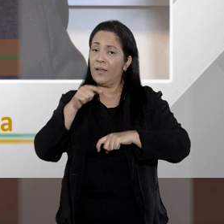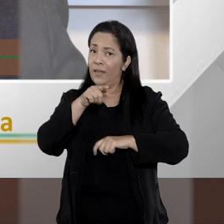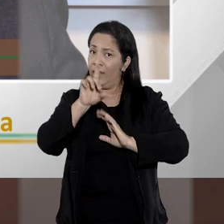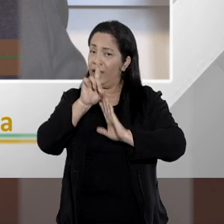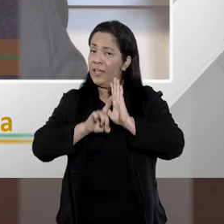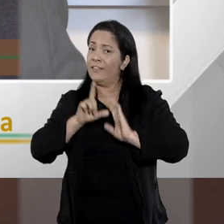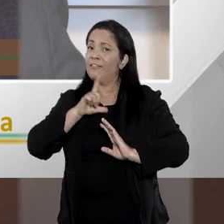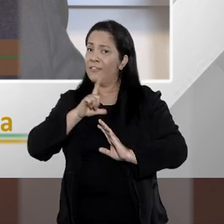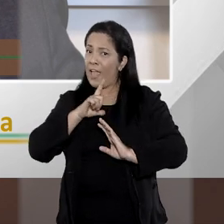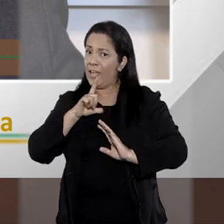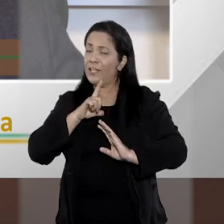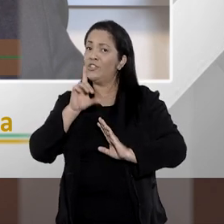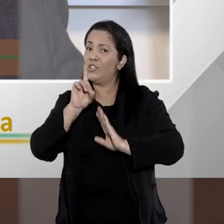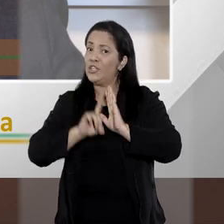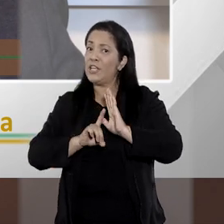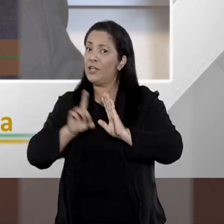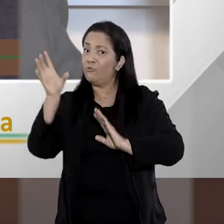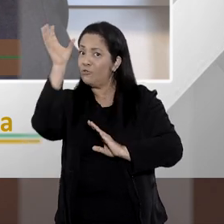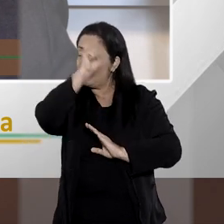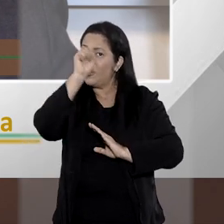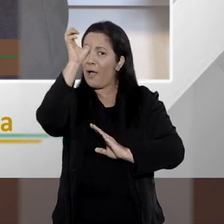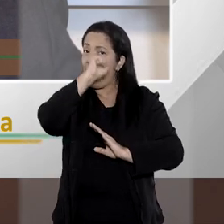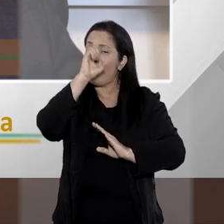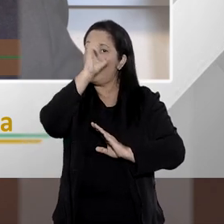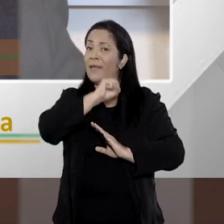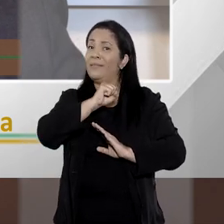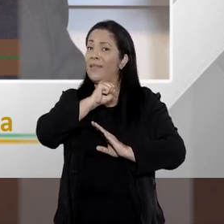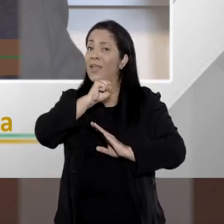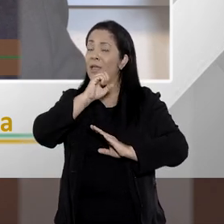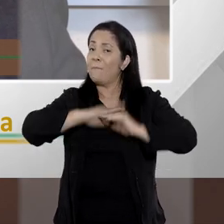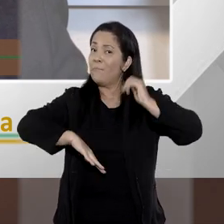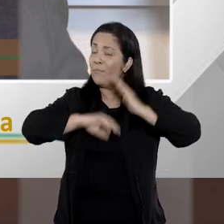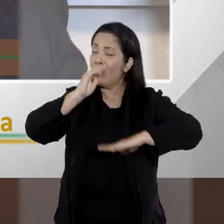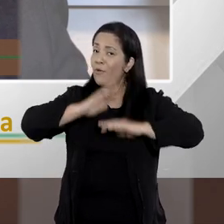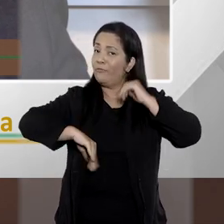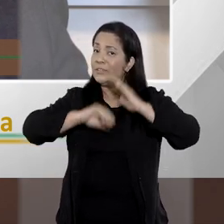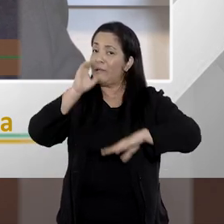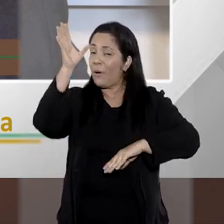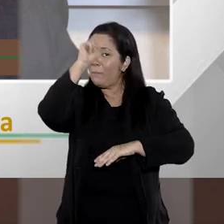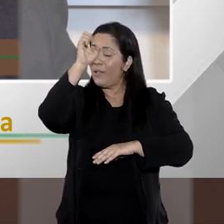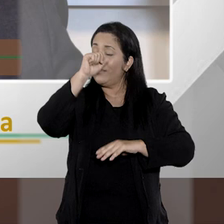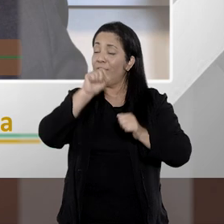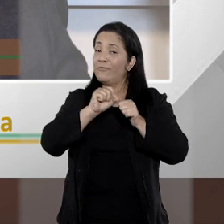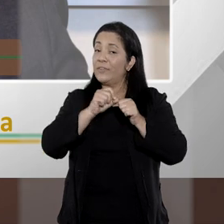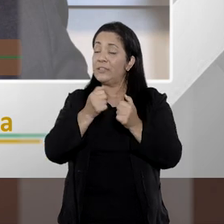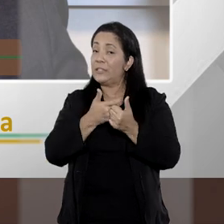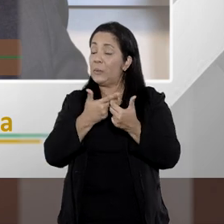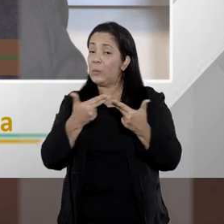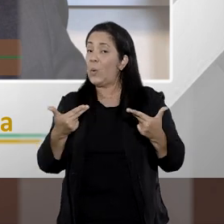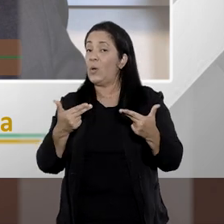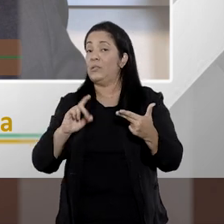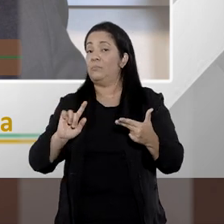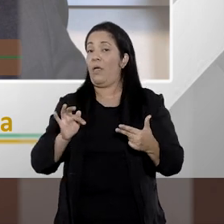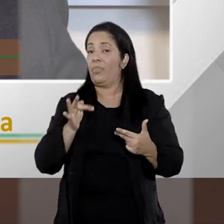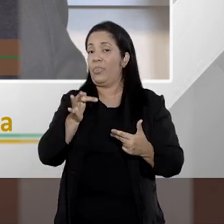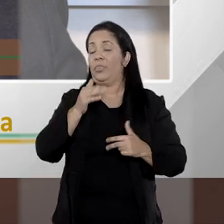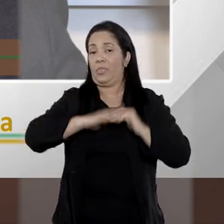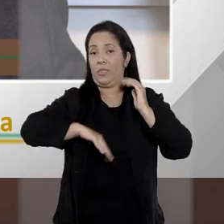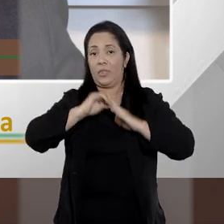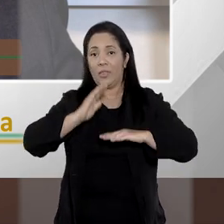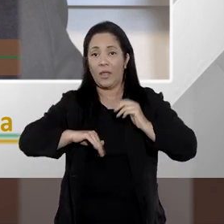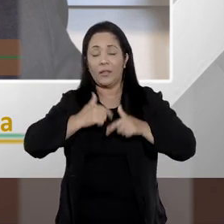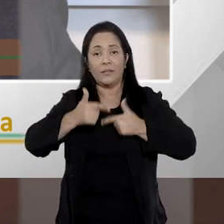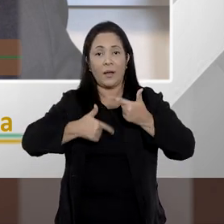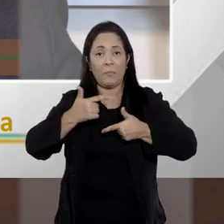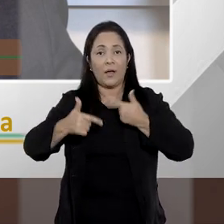um ofício e um trabalho, porque o que se busca não é esquecimento desse indivíduo dentro do sistema carcerário, mas